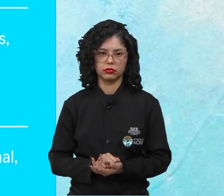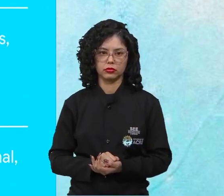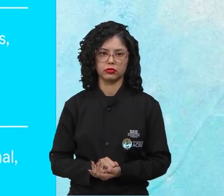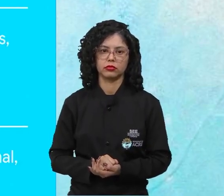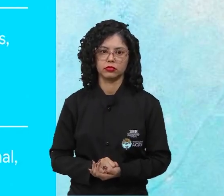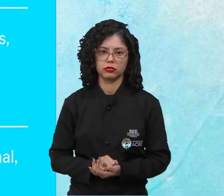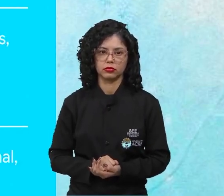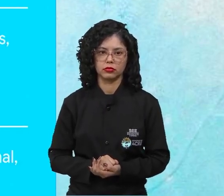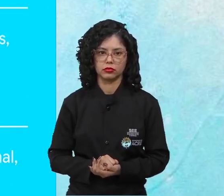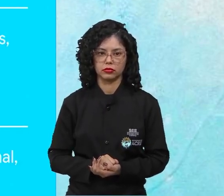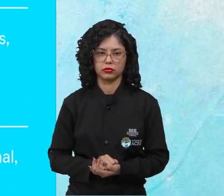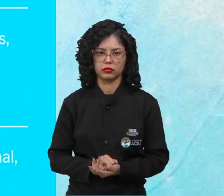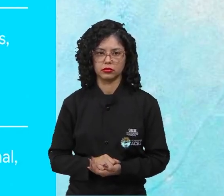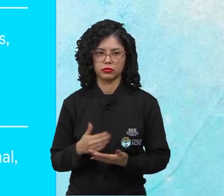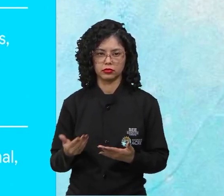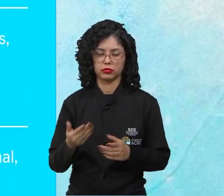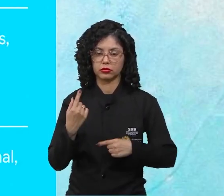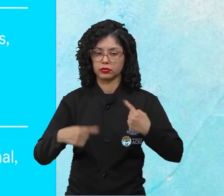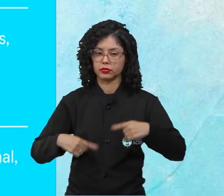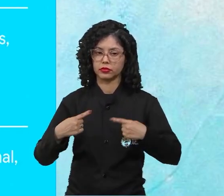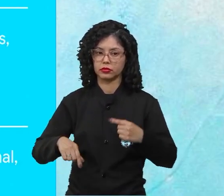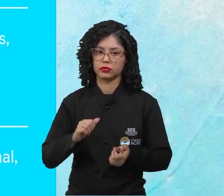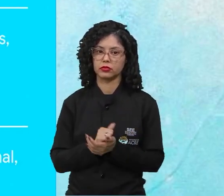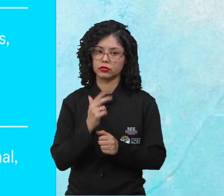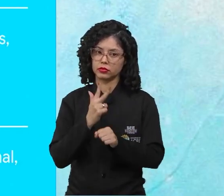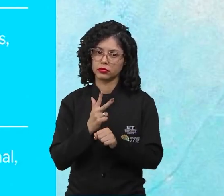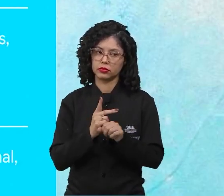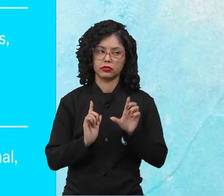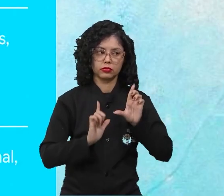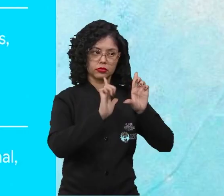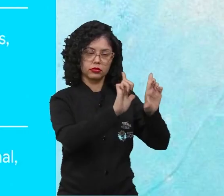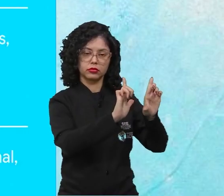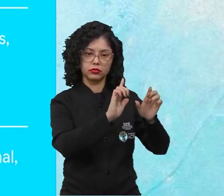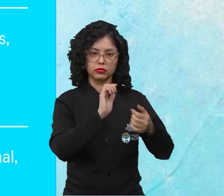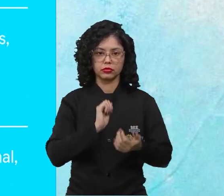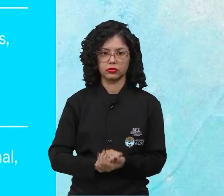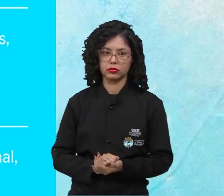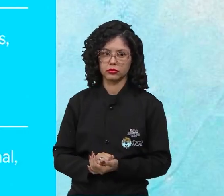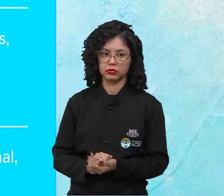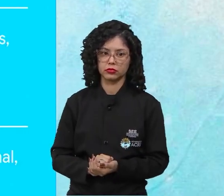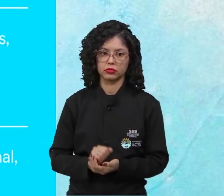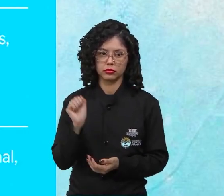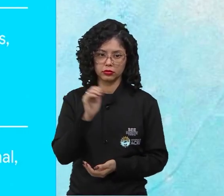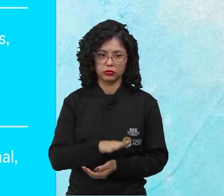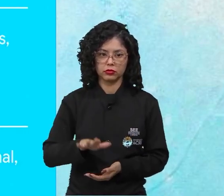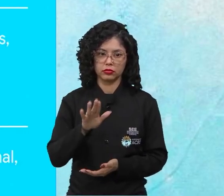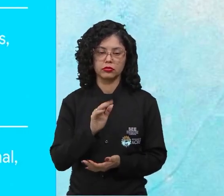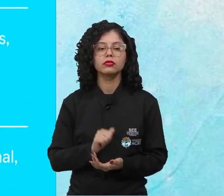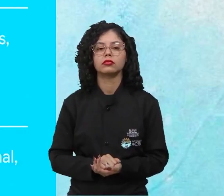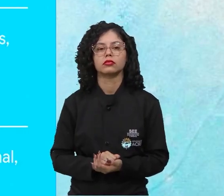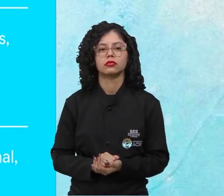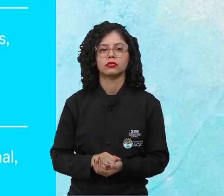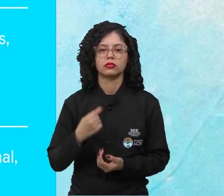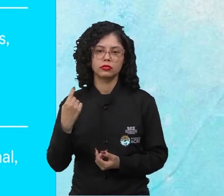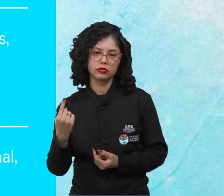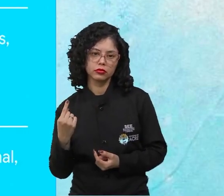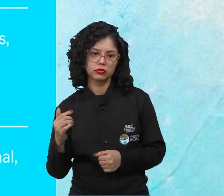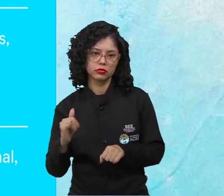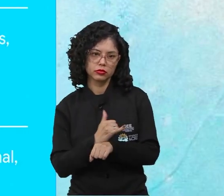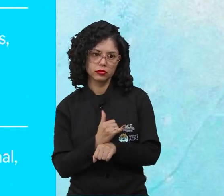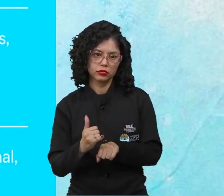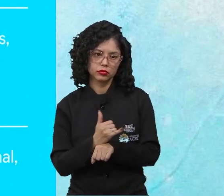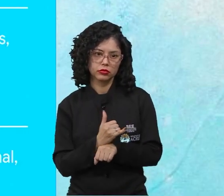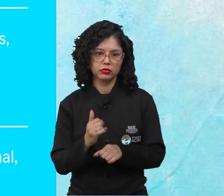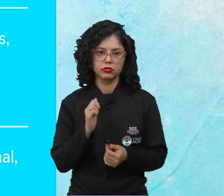demais. E na publicidade política, eu tenho vídeos, jingles, cartazes, no geral. Então, enquanto eu tenho a estratégia